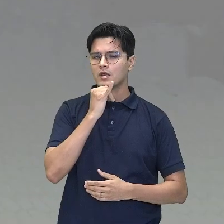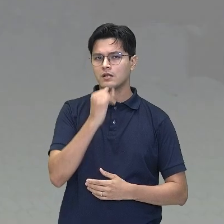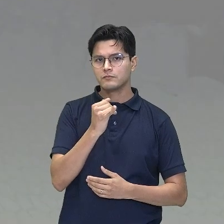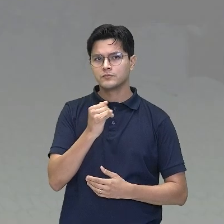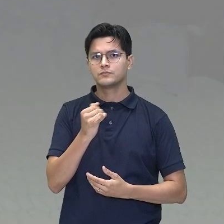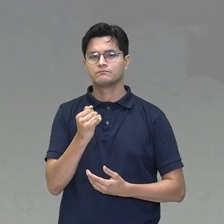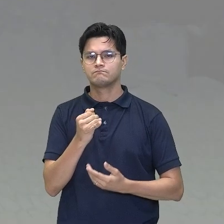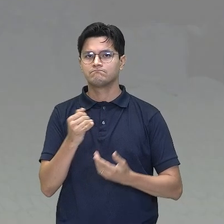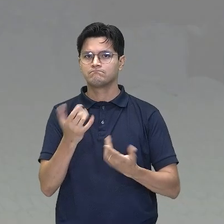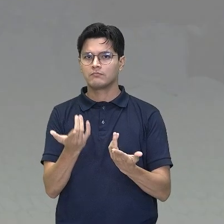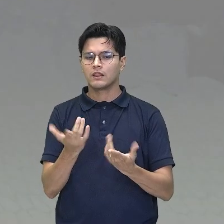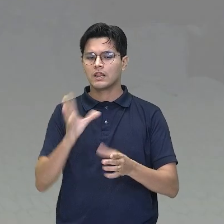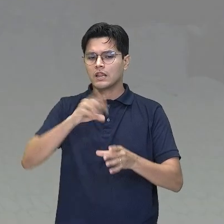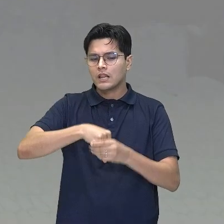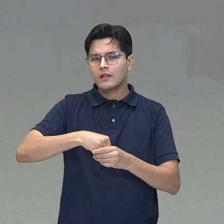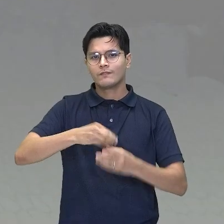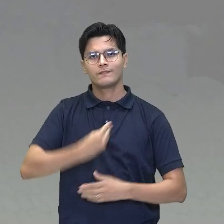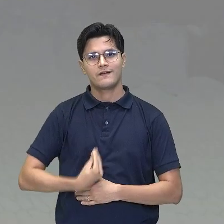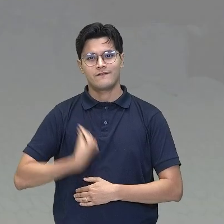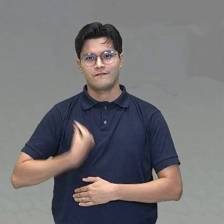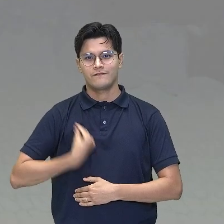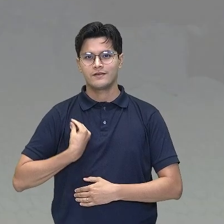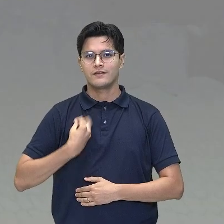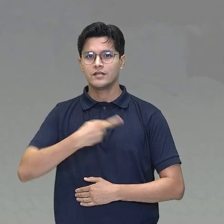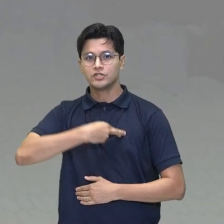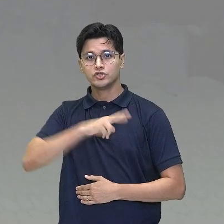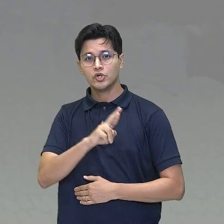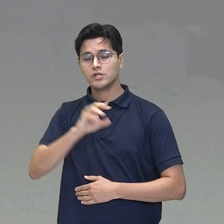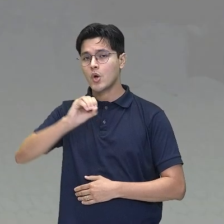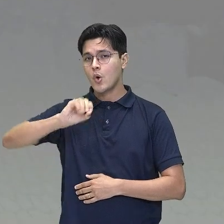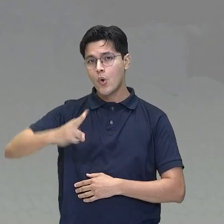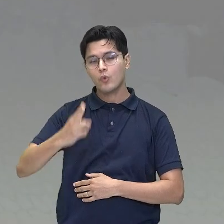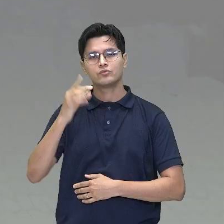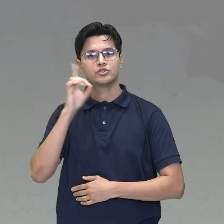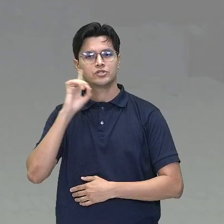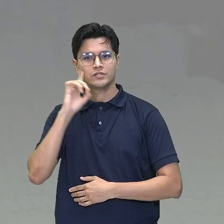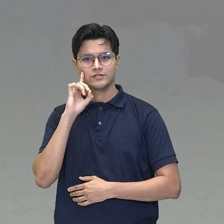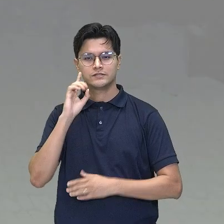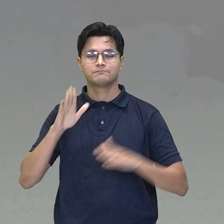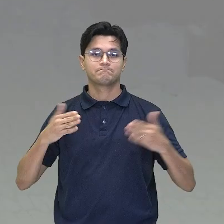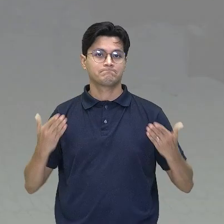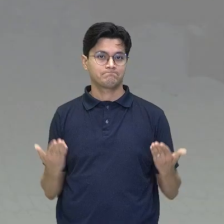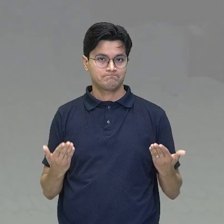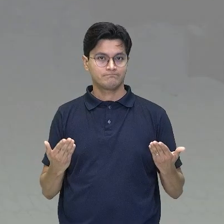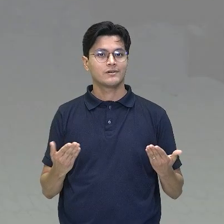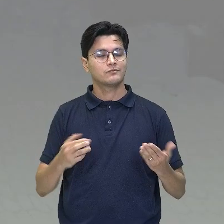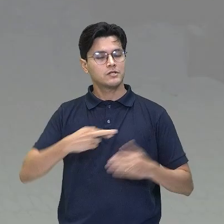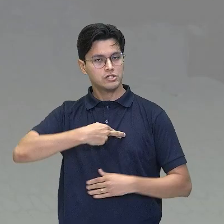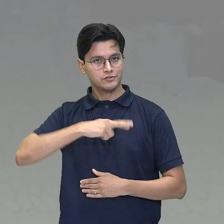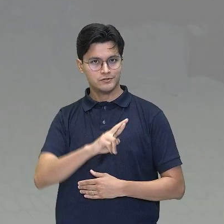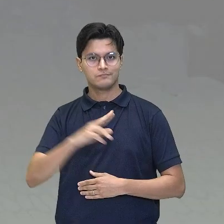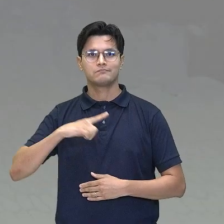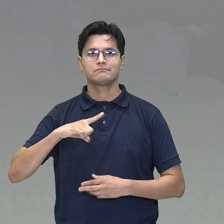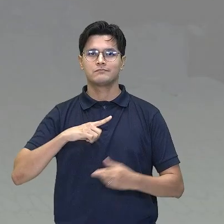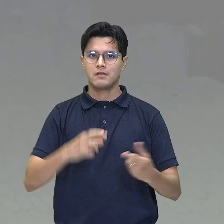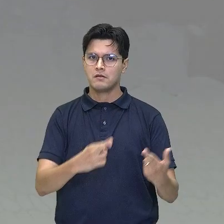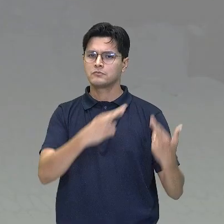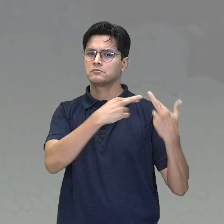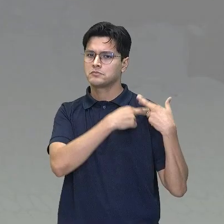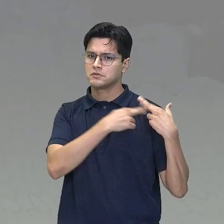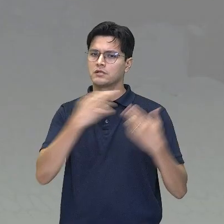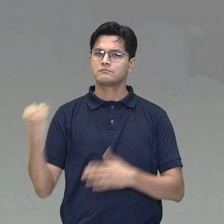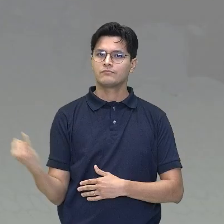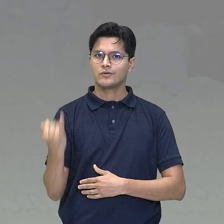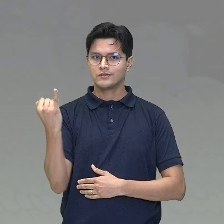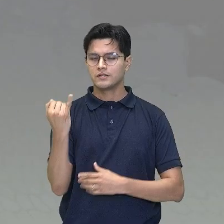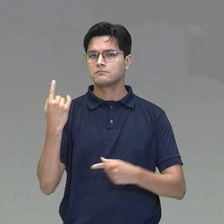religiosa, seja no cotidiano da pessoa. Olha aí que responsabilidade da religião, né? Ela mostra